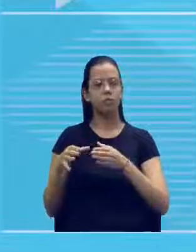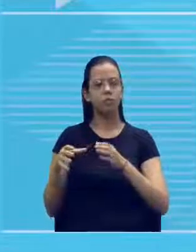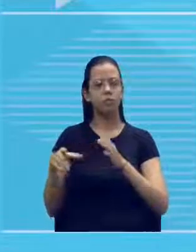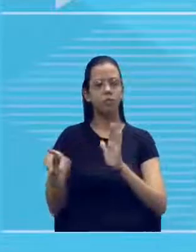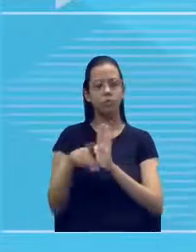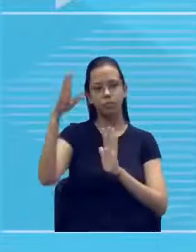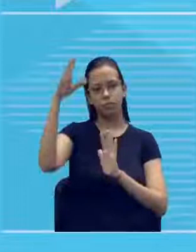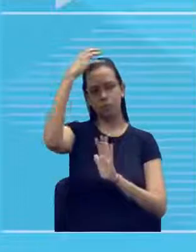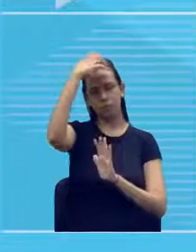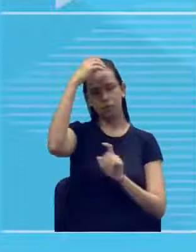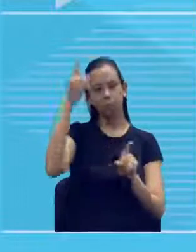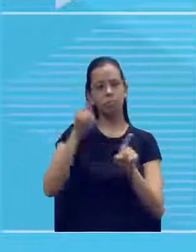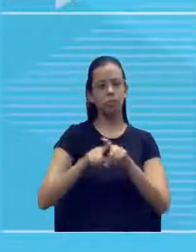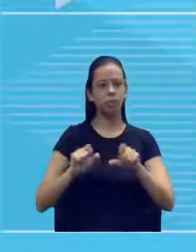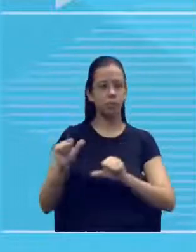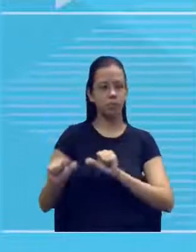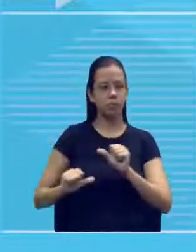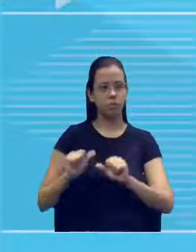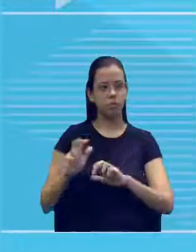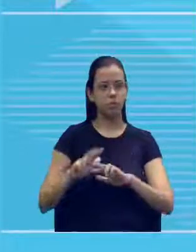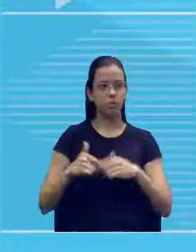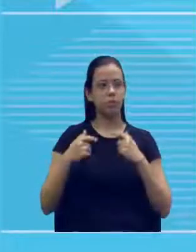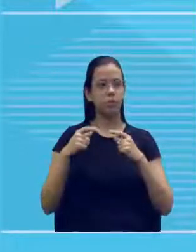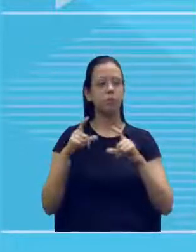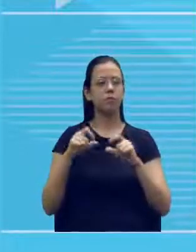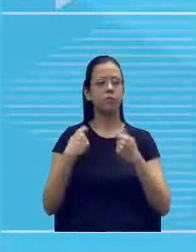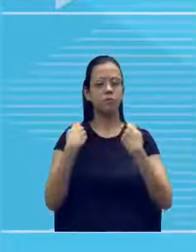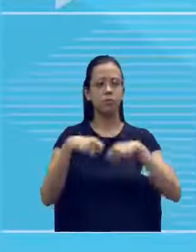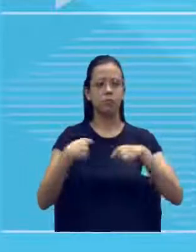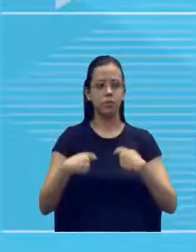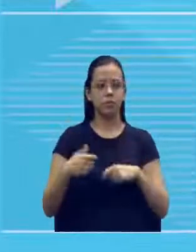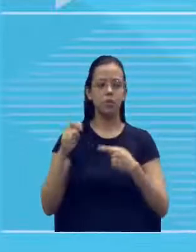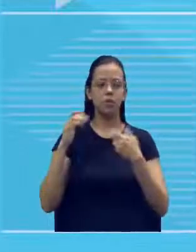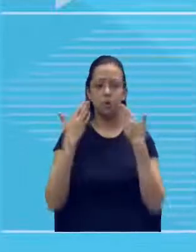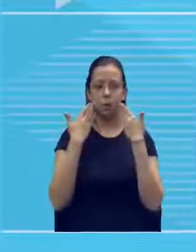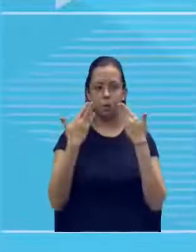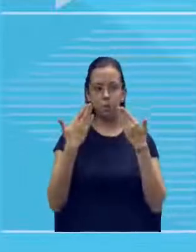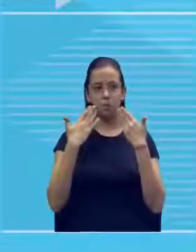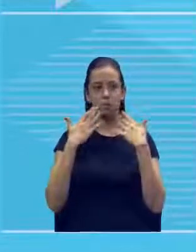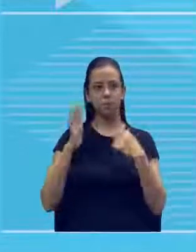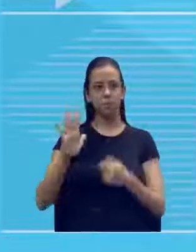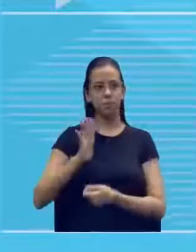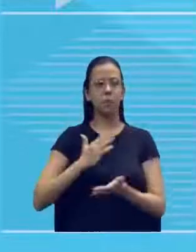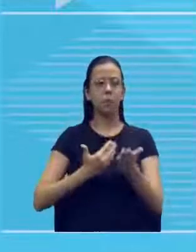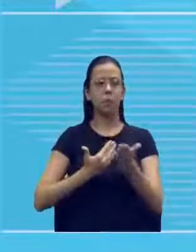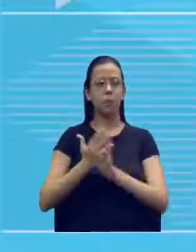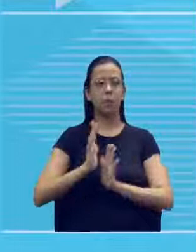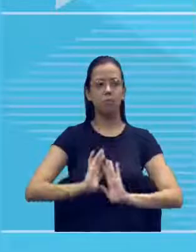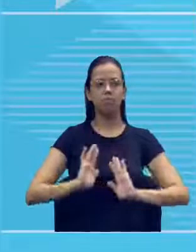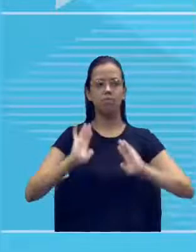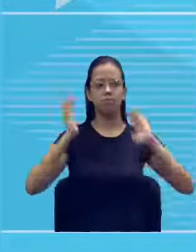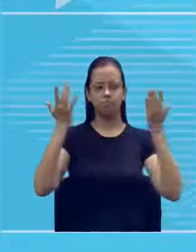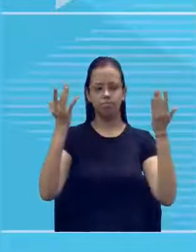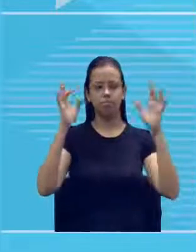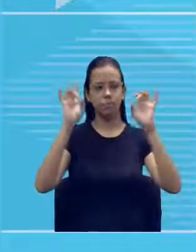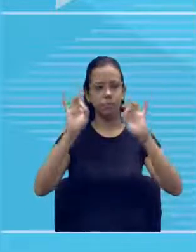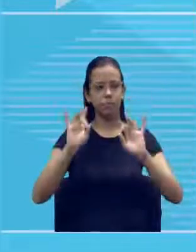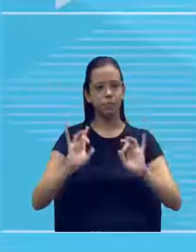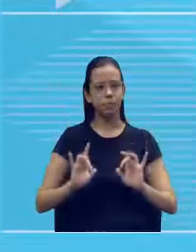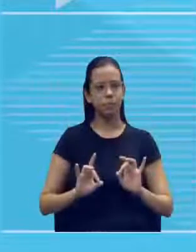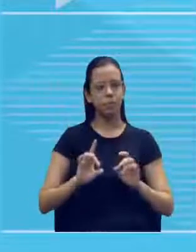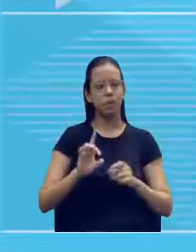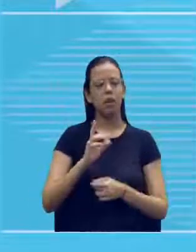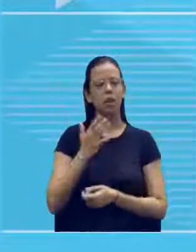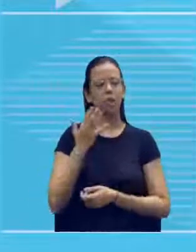transformaram. Pela necessidade de ostentar suas riquezas, passaram a comemorar com grandes